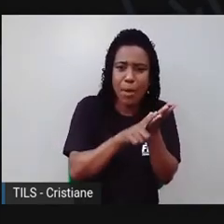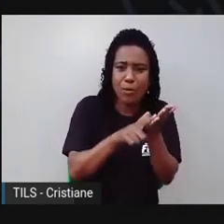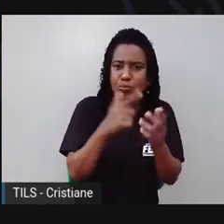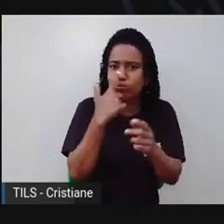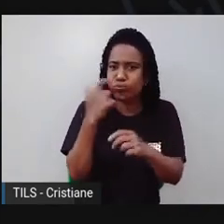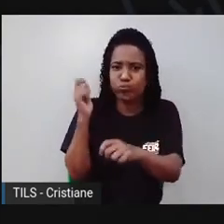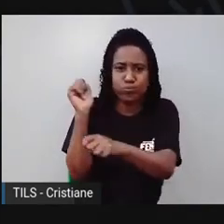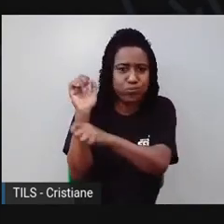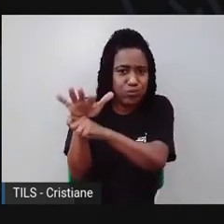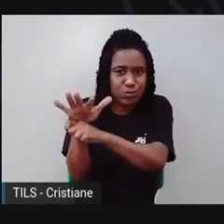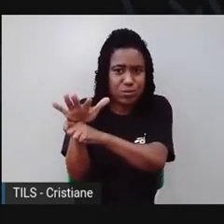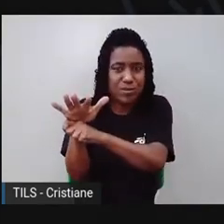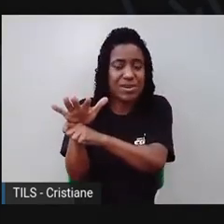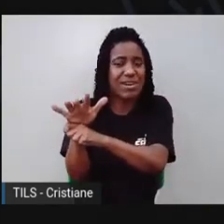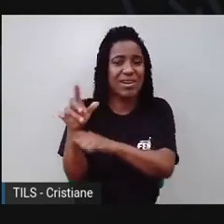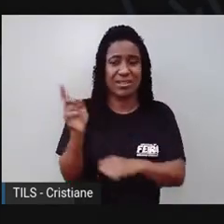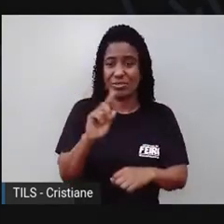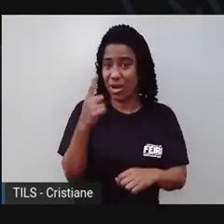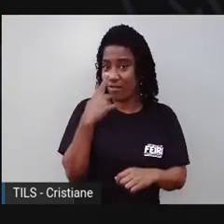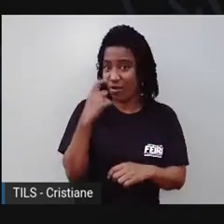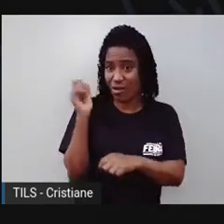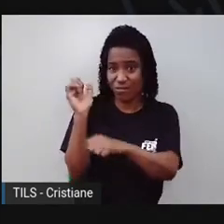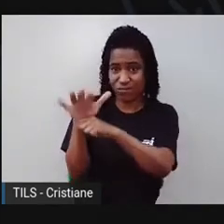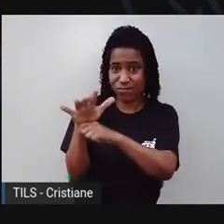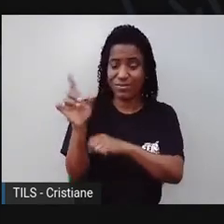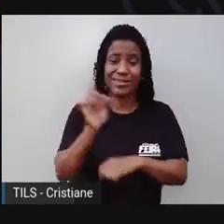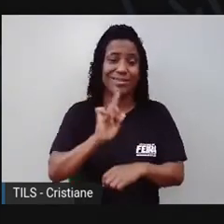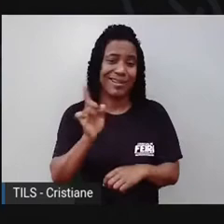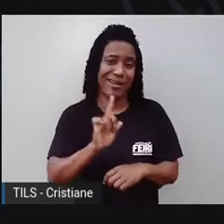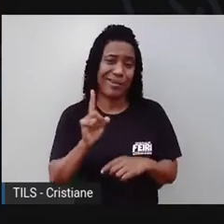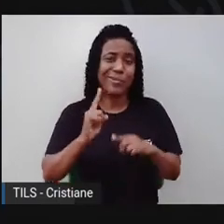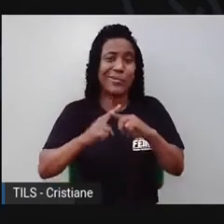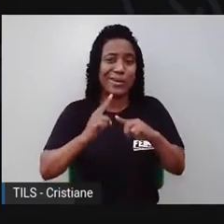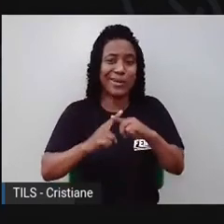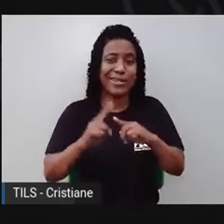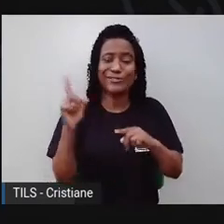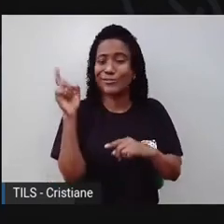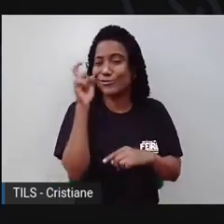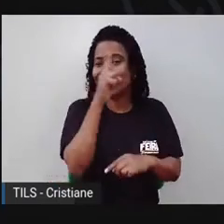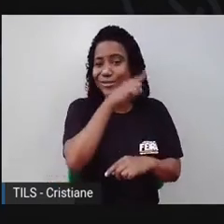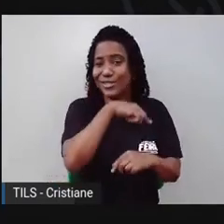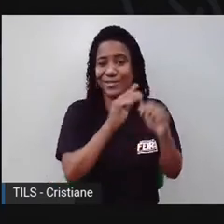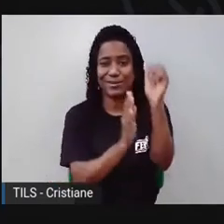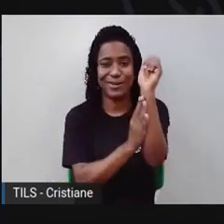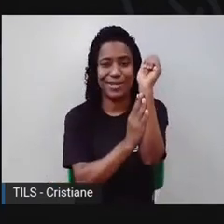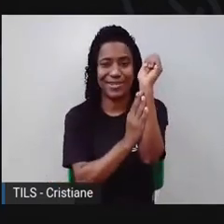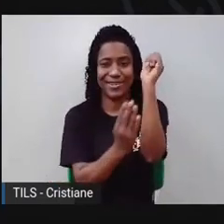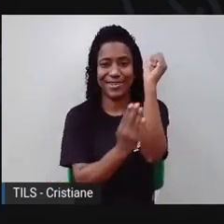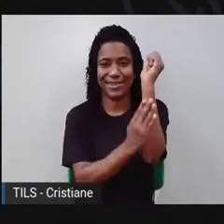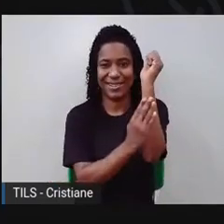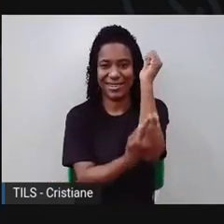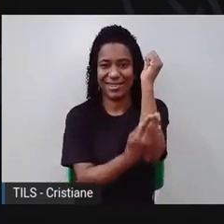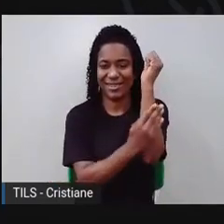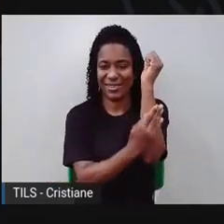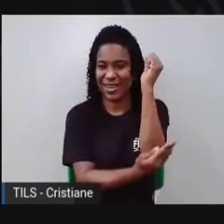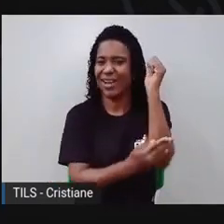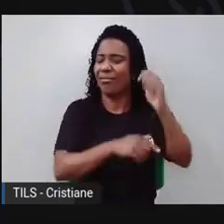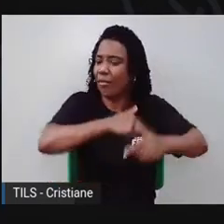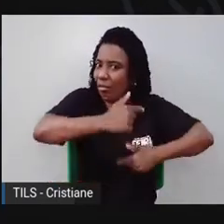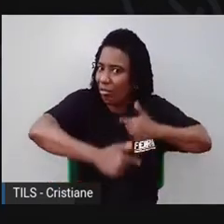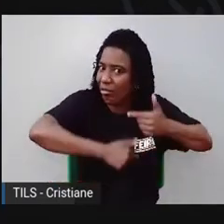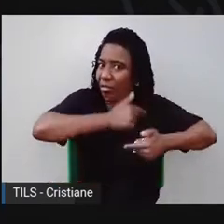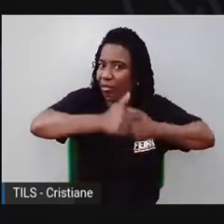difícil, né, para fazer. Coletar as cascas de árvores, para fazer o papel, tudo